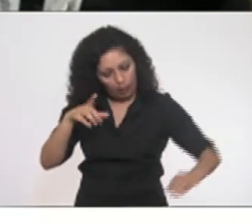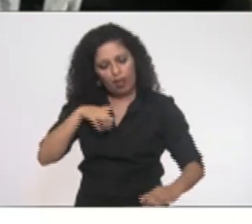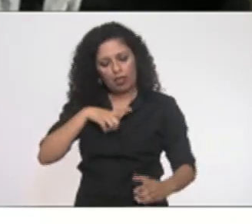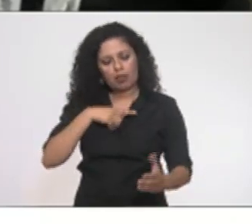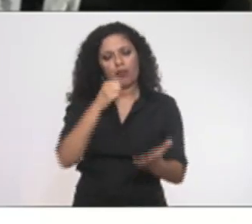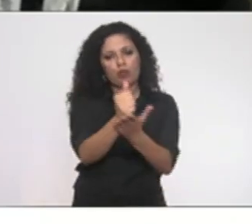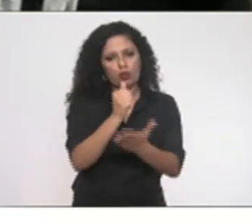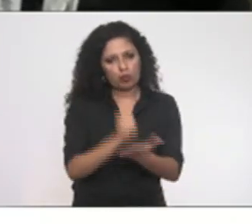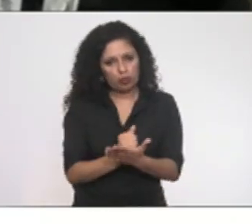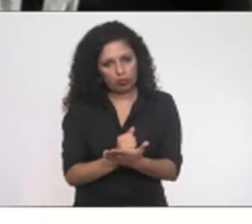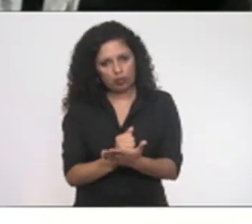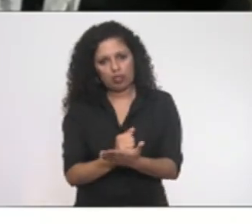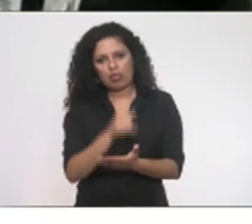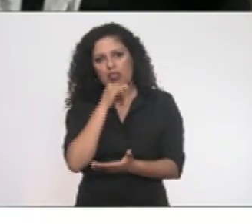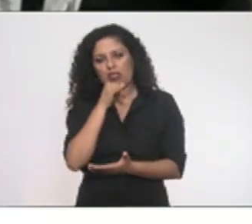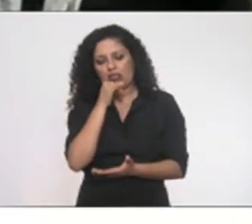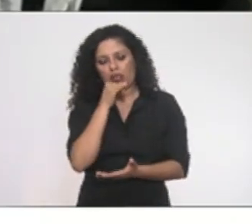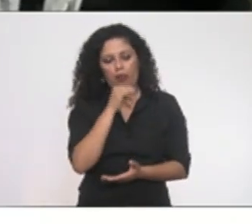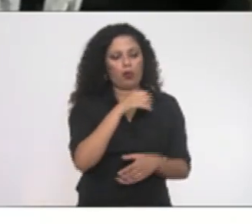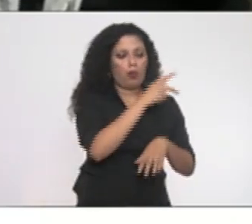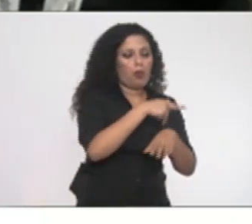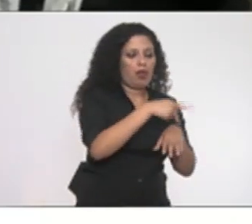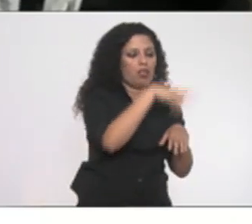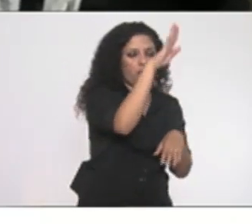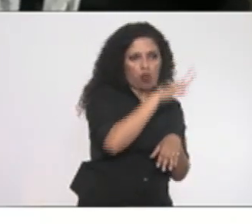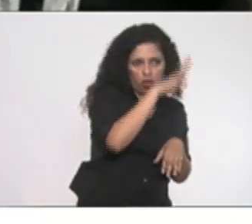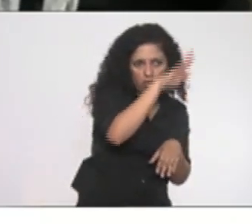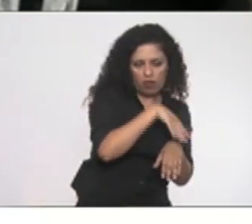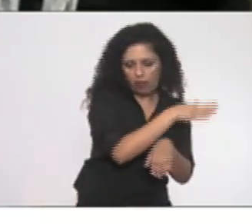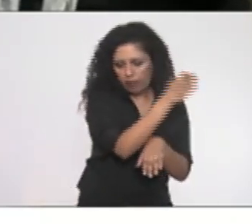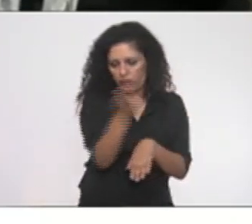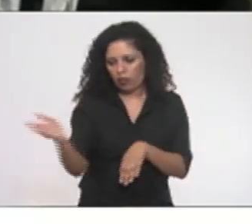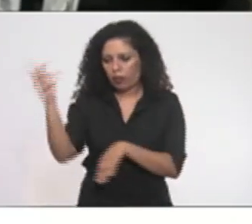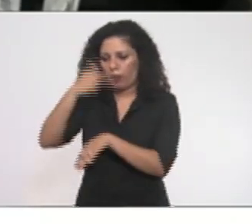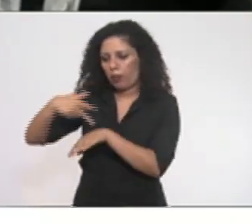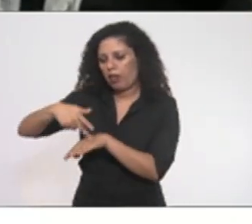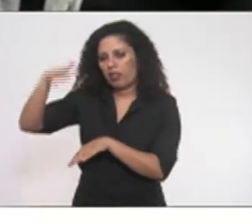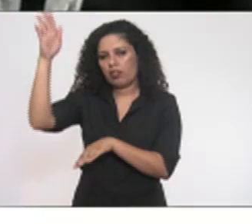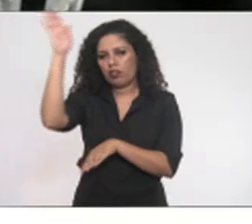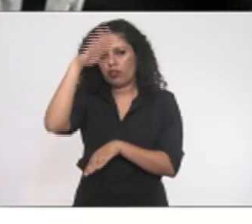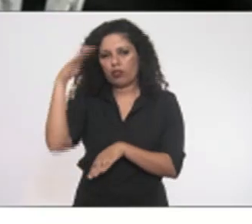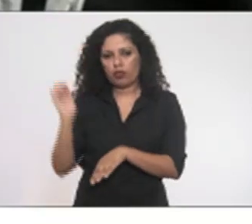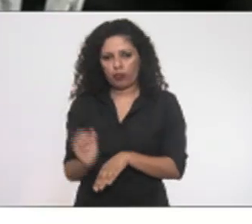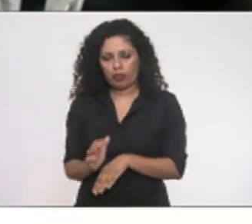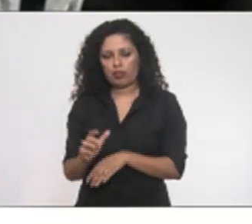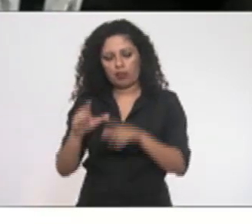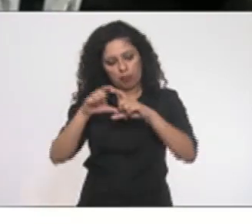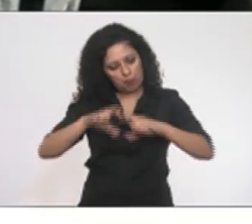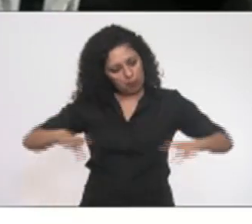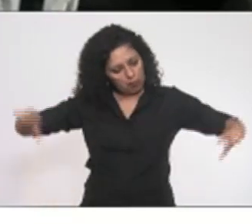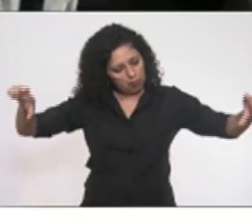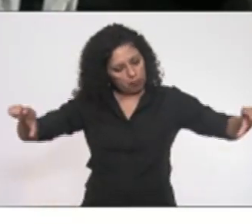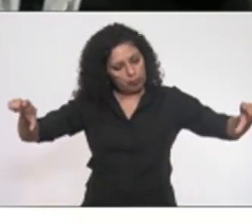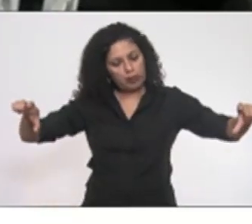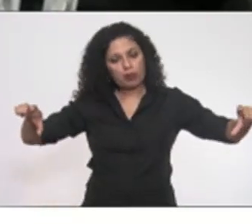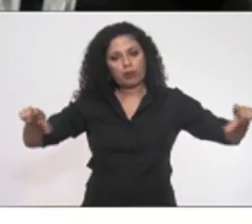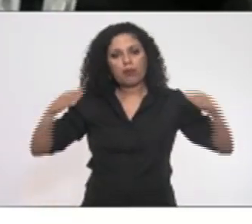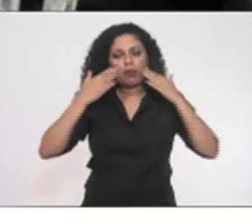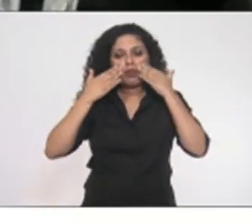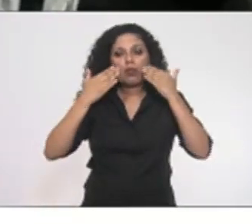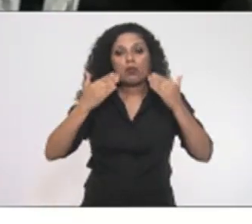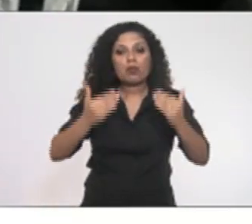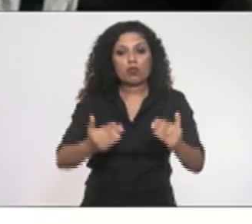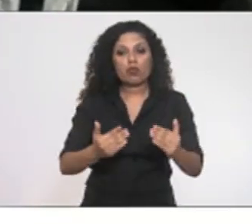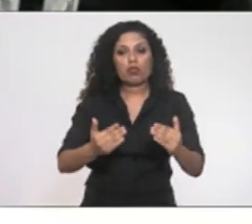um valor, como o gasoduto Bolívia-Brasil. A gente publicou no nosso notinha no site, que saiu para a